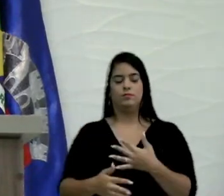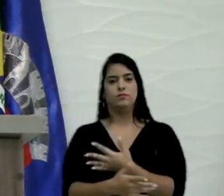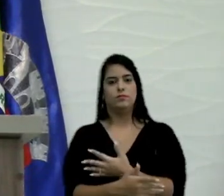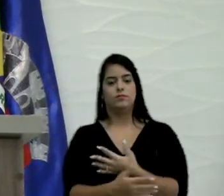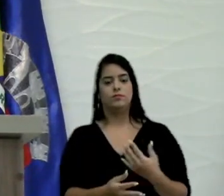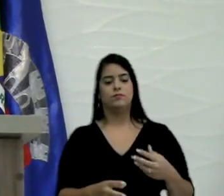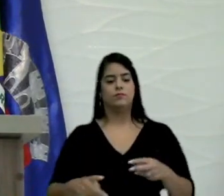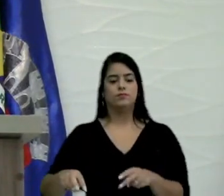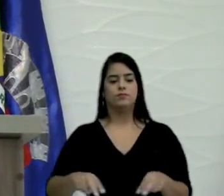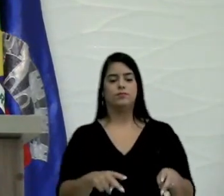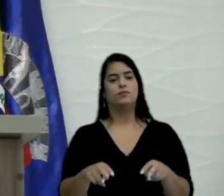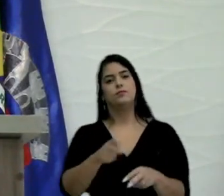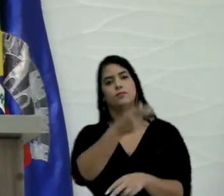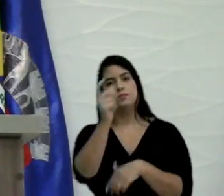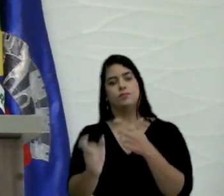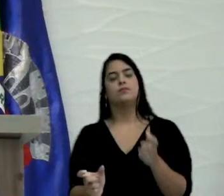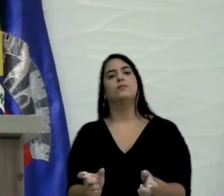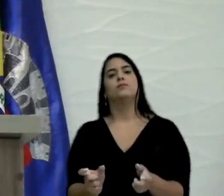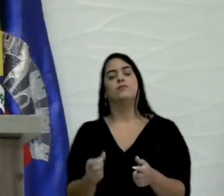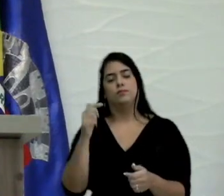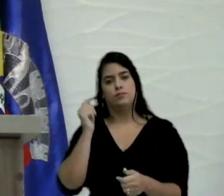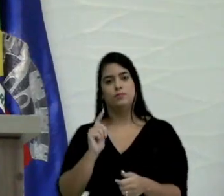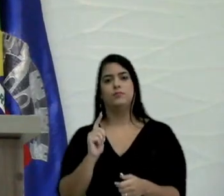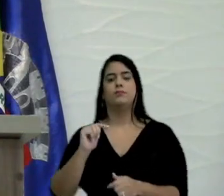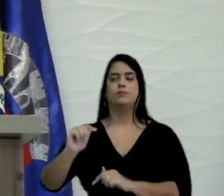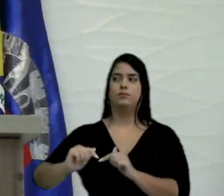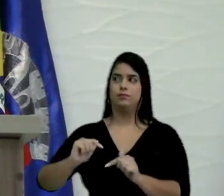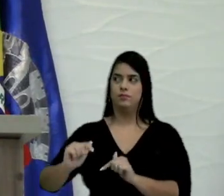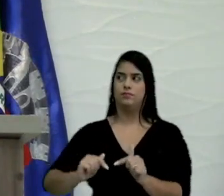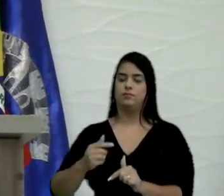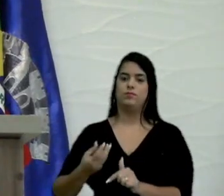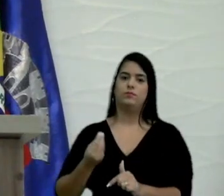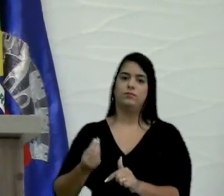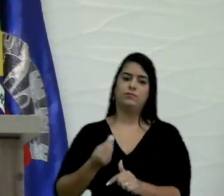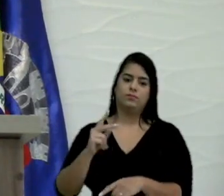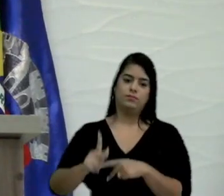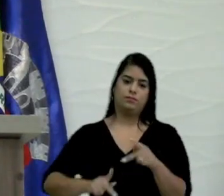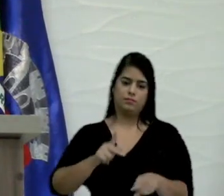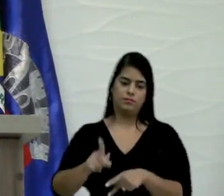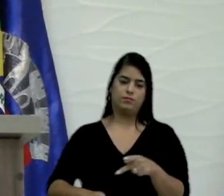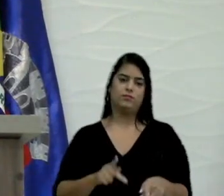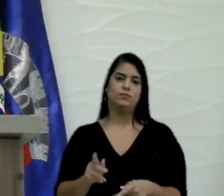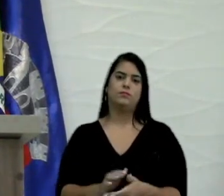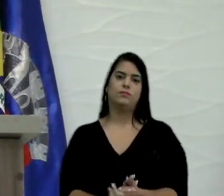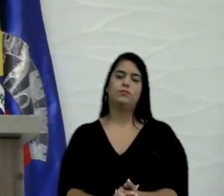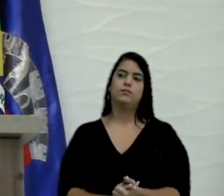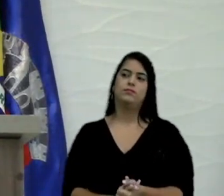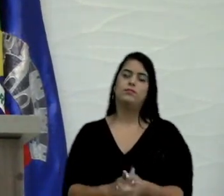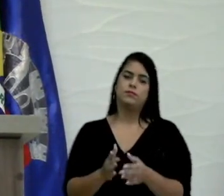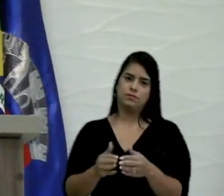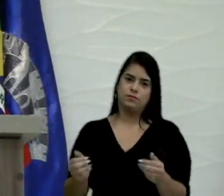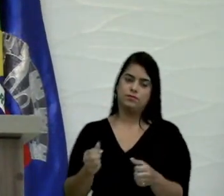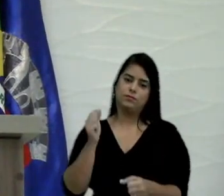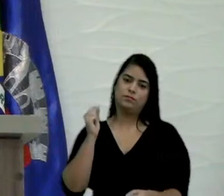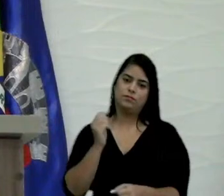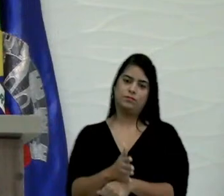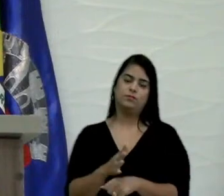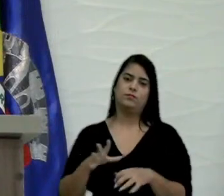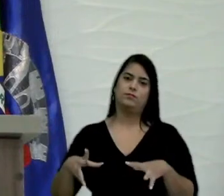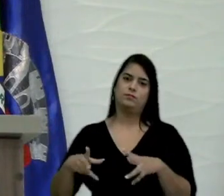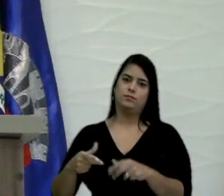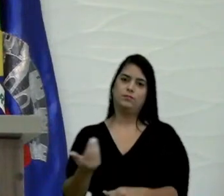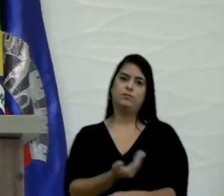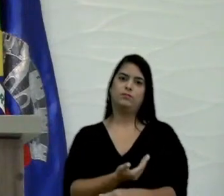a gente vai conseguir adiantar e fazer esse trabalho acontecer na vida da nossa população então defenda esse requerimento e Peço aprovação de todos os